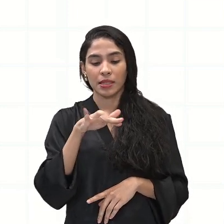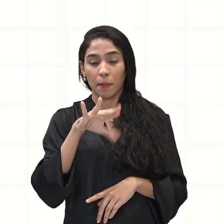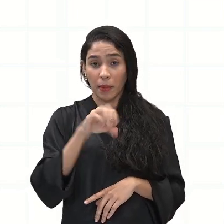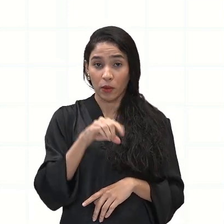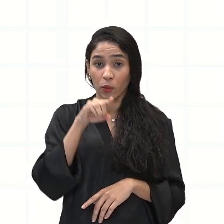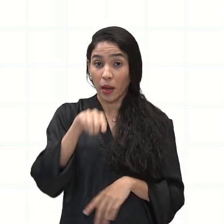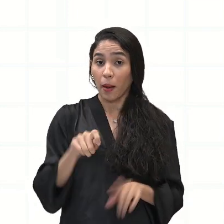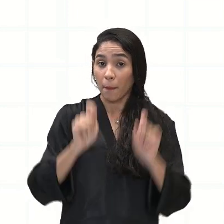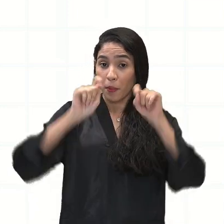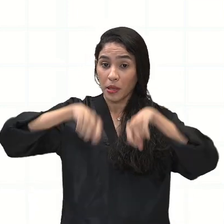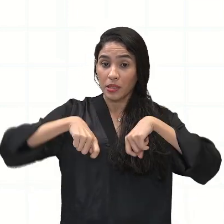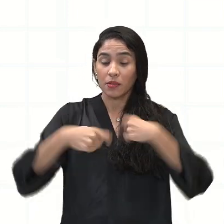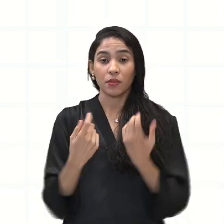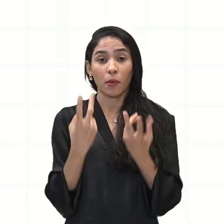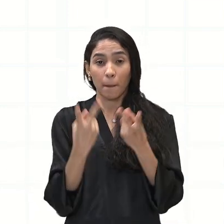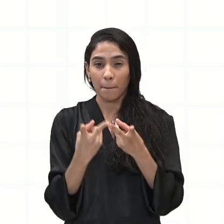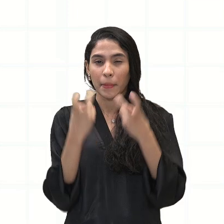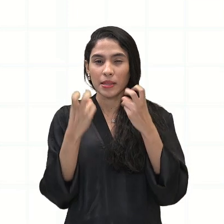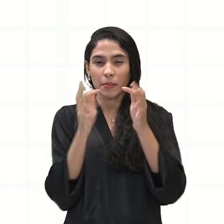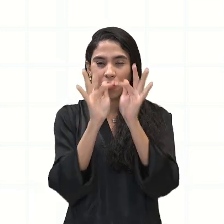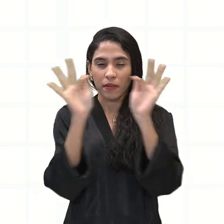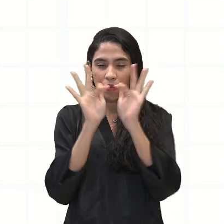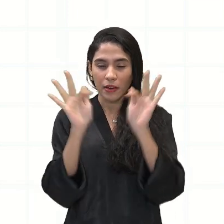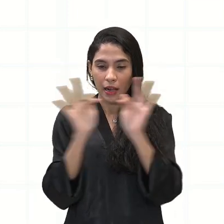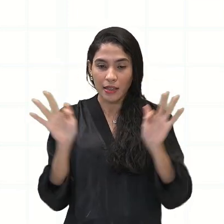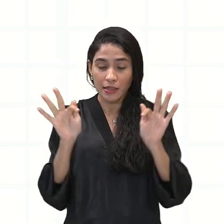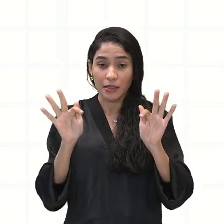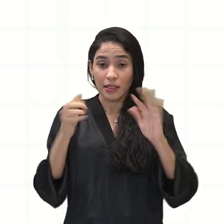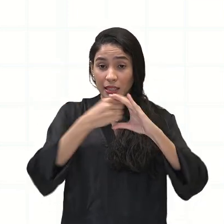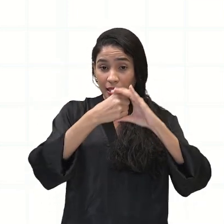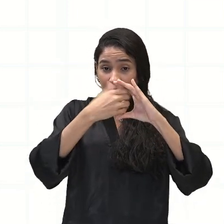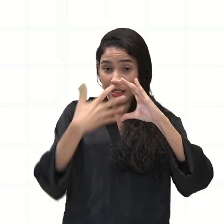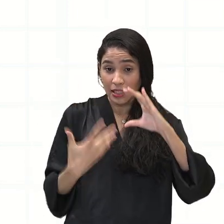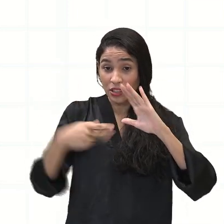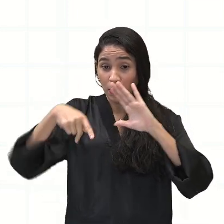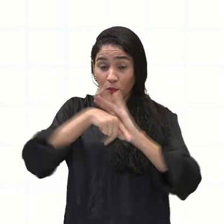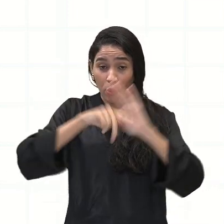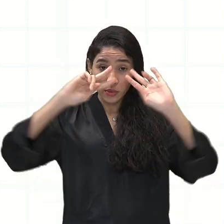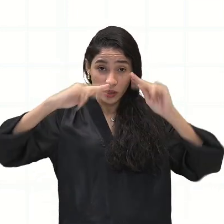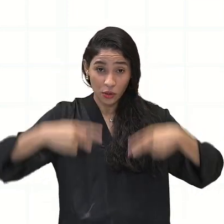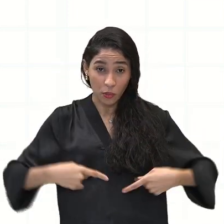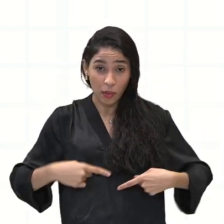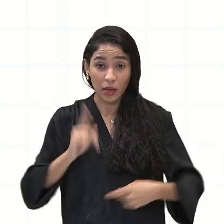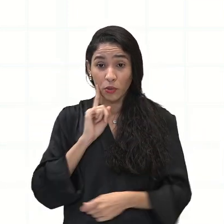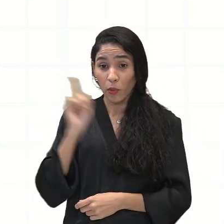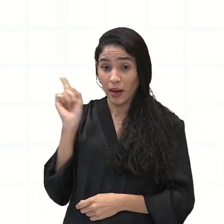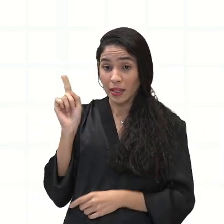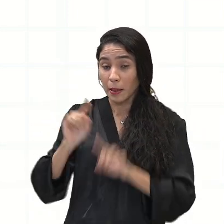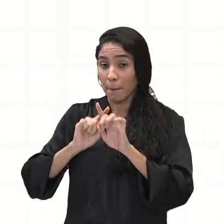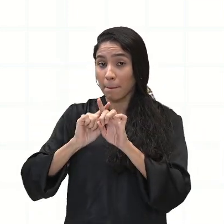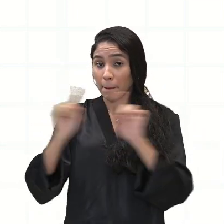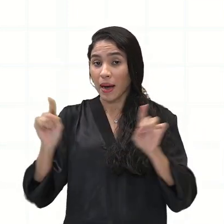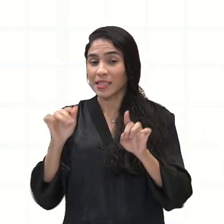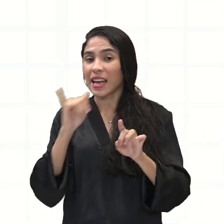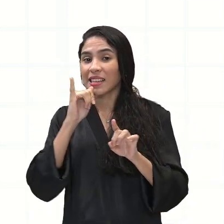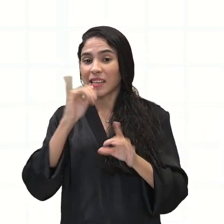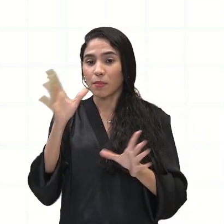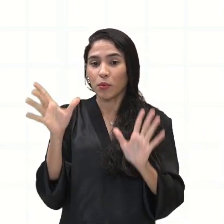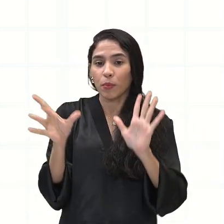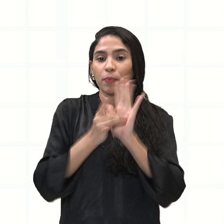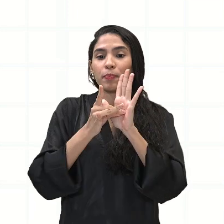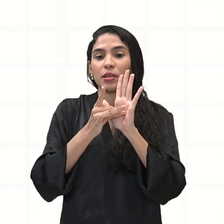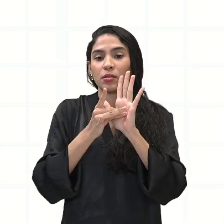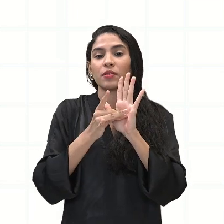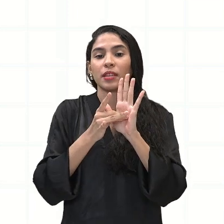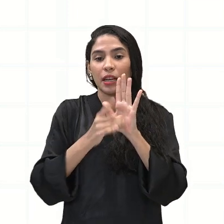observar características de seres humanos em coisas que não são humanas, como bem